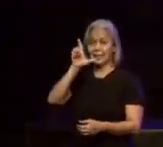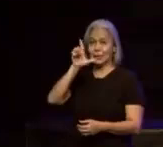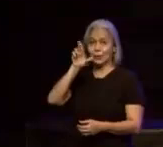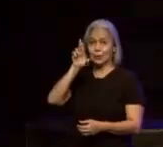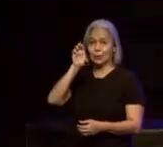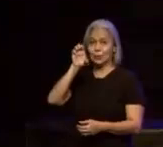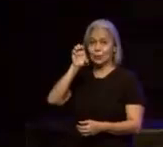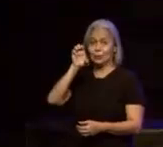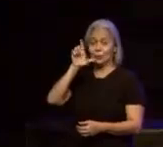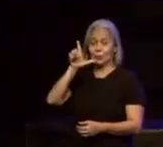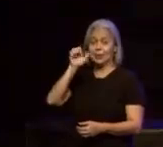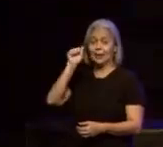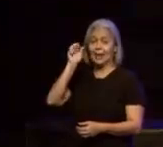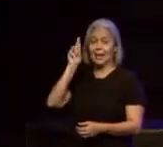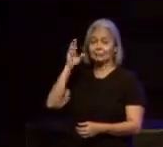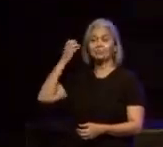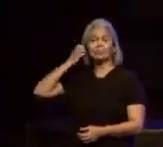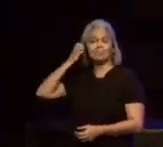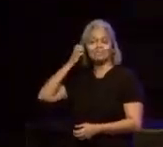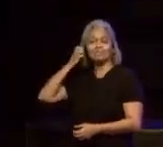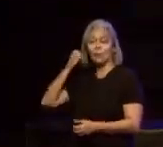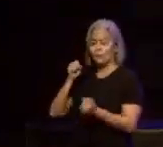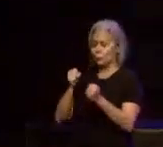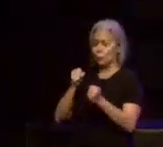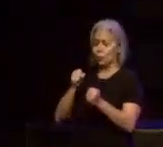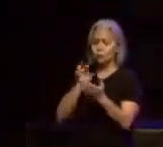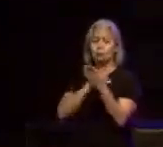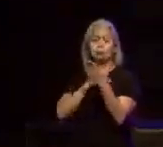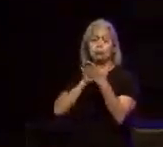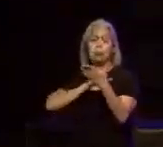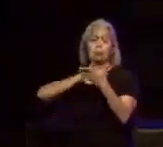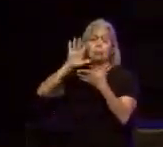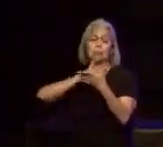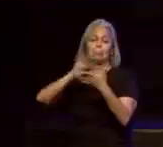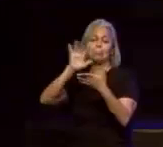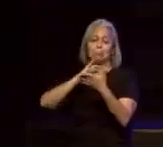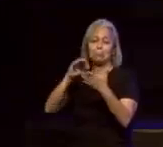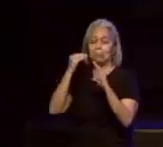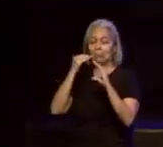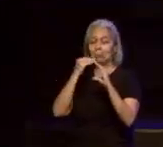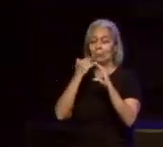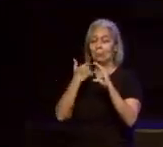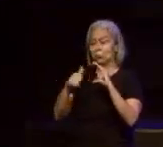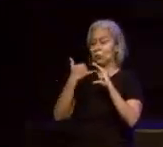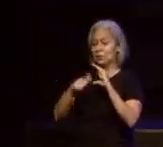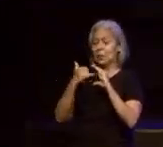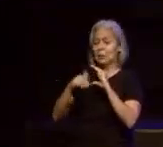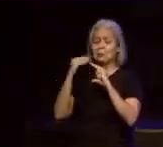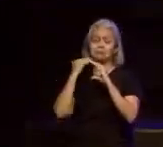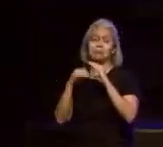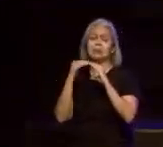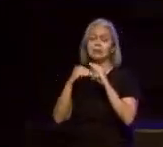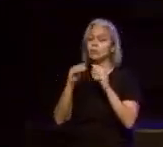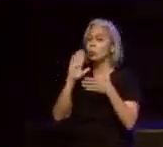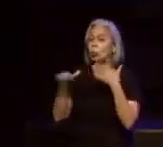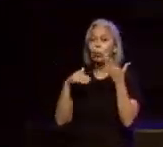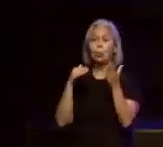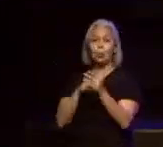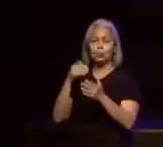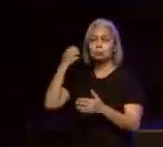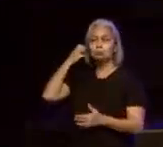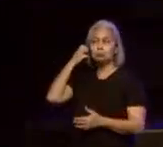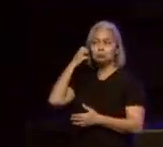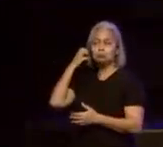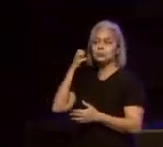falar em áudio, escrever, com qualquer... Eu não vejo para onde mais a gente consegue em relação à comunicação. Talvez a gente vai aumentar mais